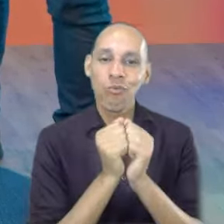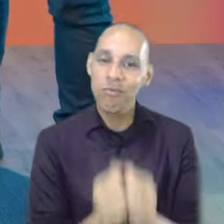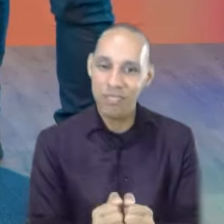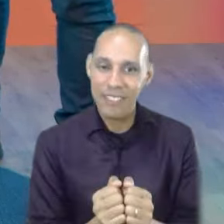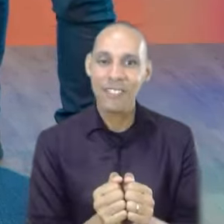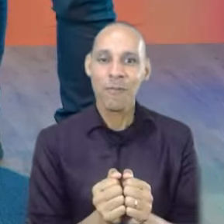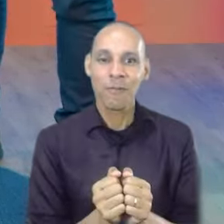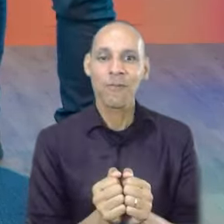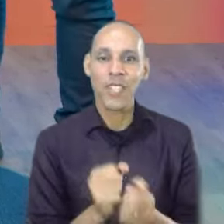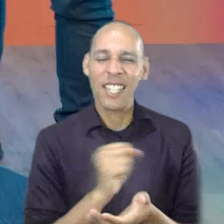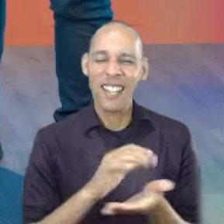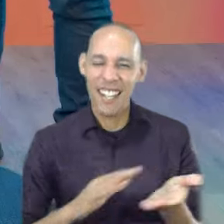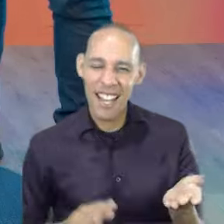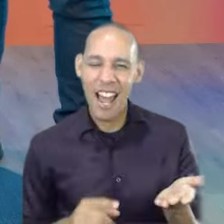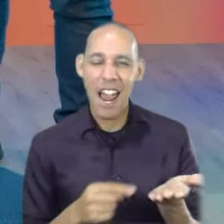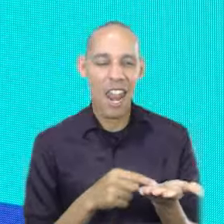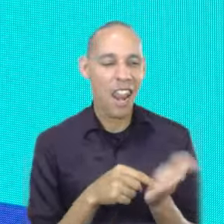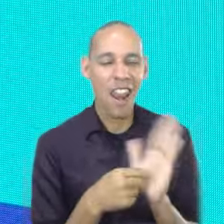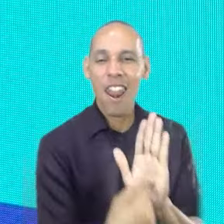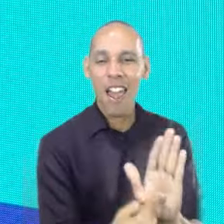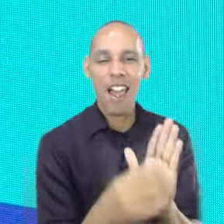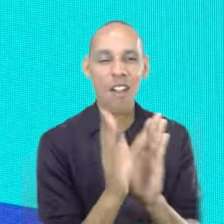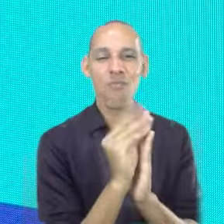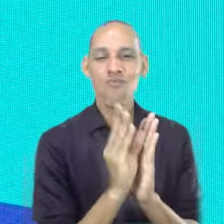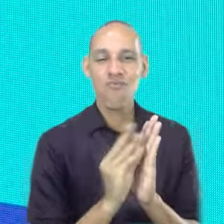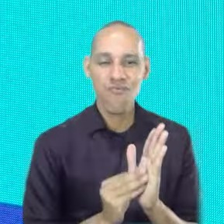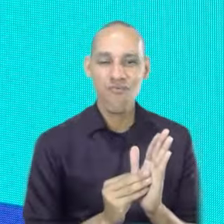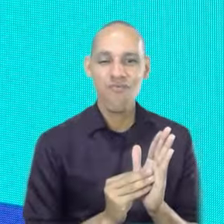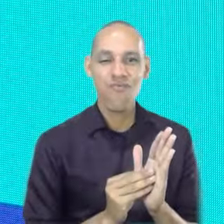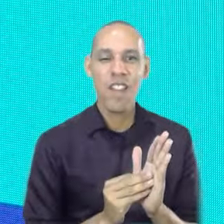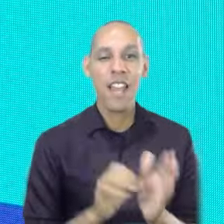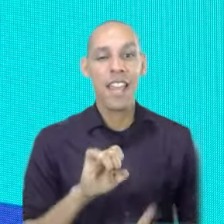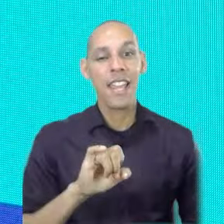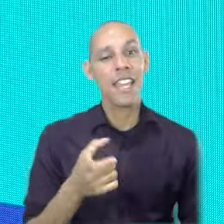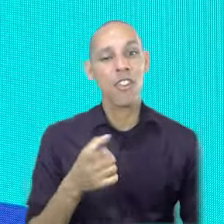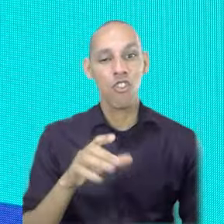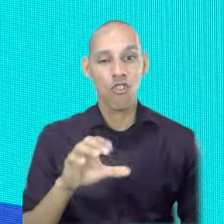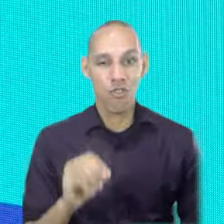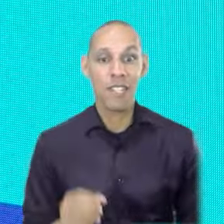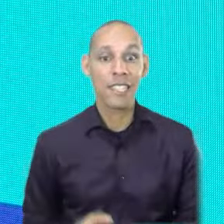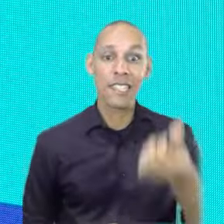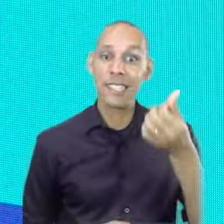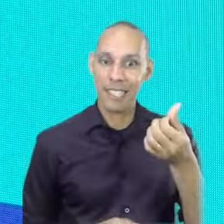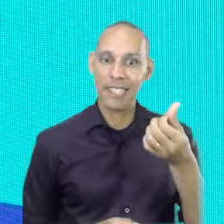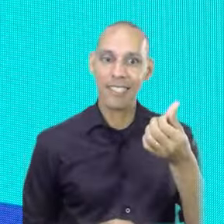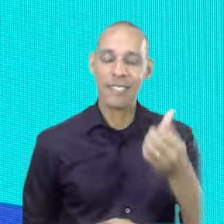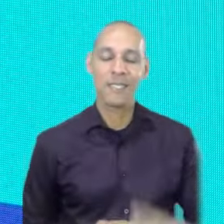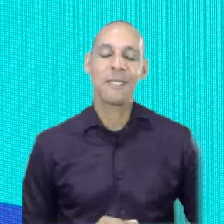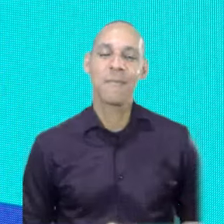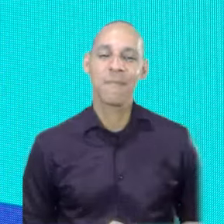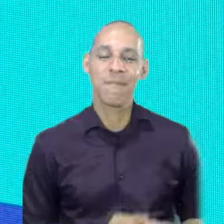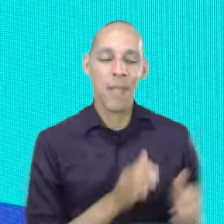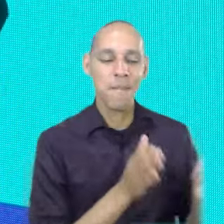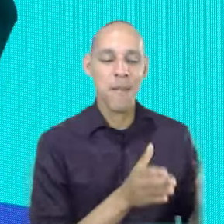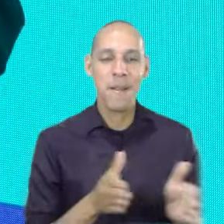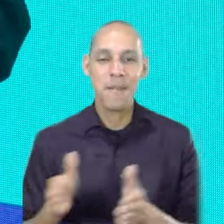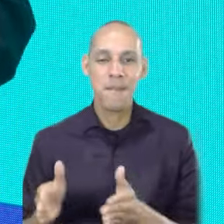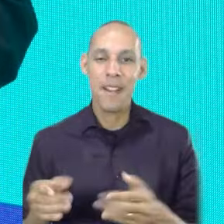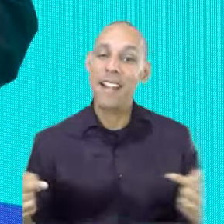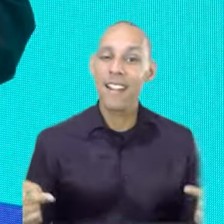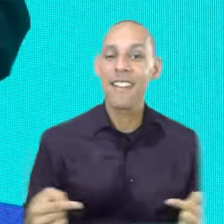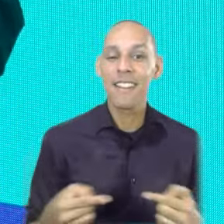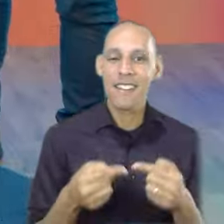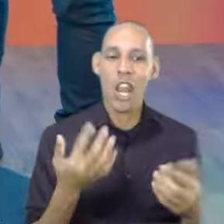atividades expositores e conteúdos em eixos, e esses eixos, são 6 eixos, eles estão organizados em função das principais dores